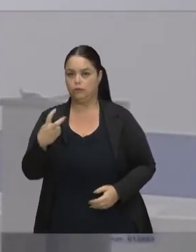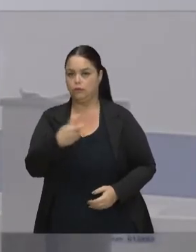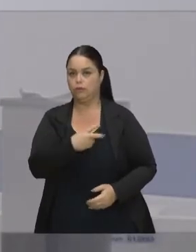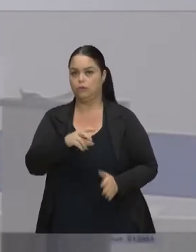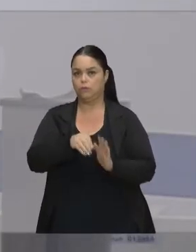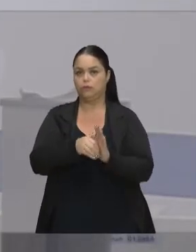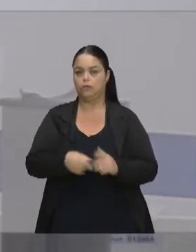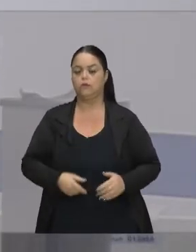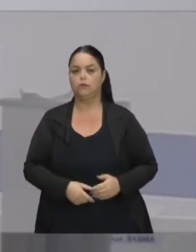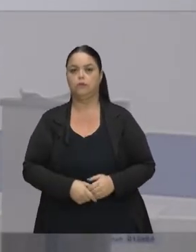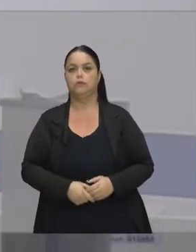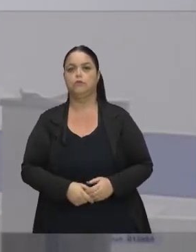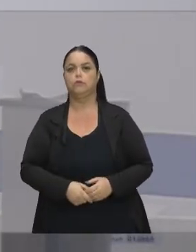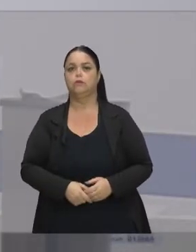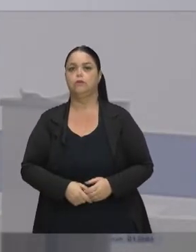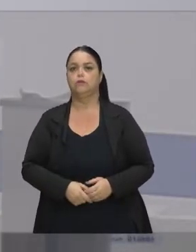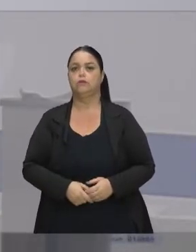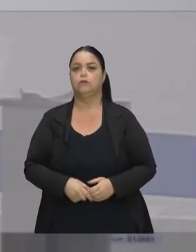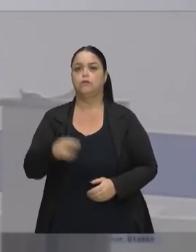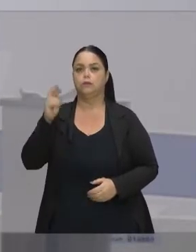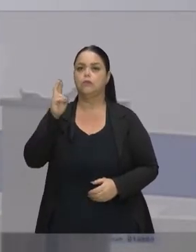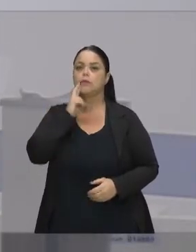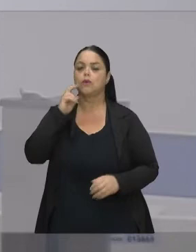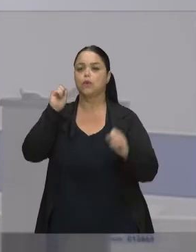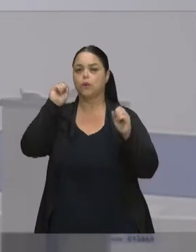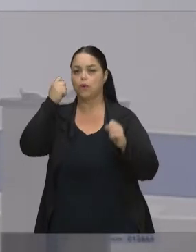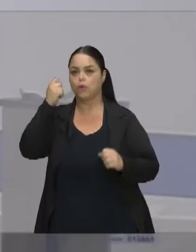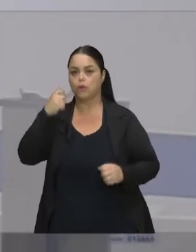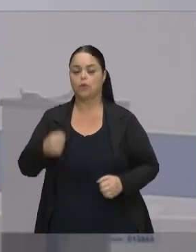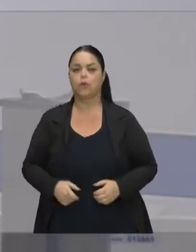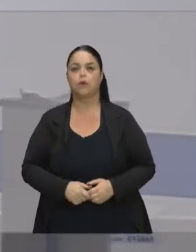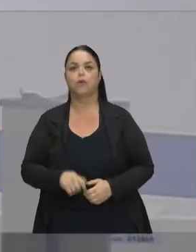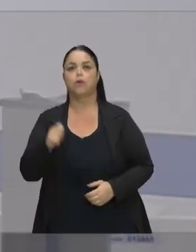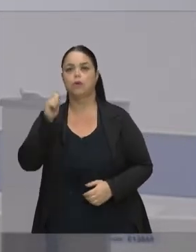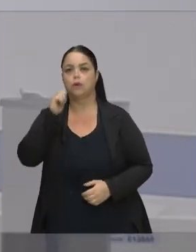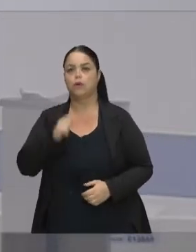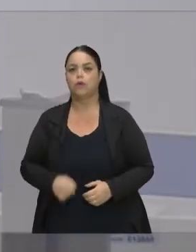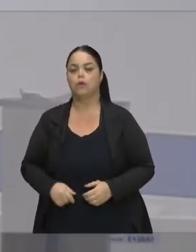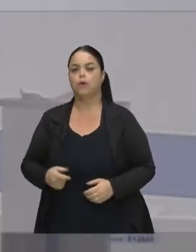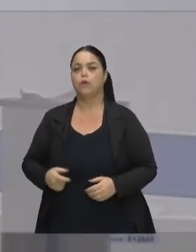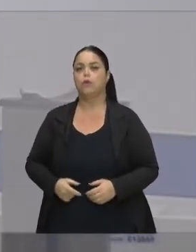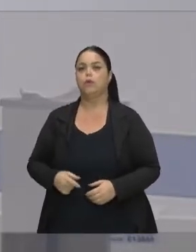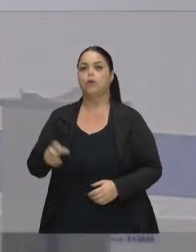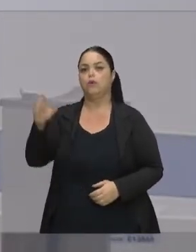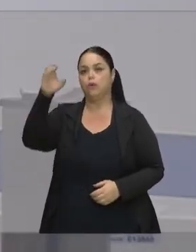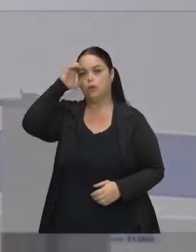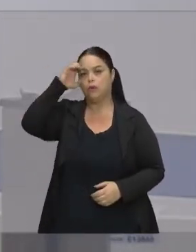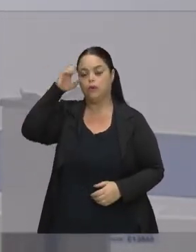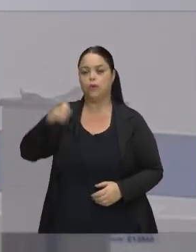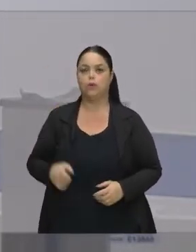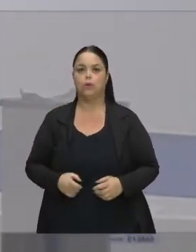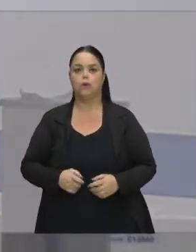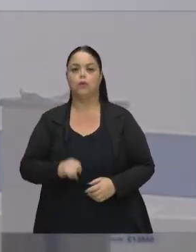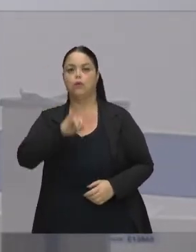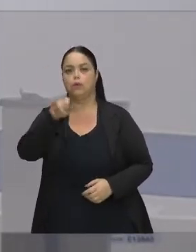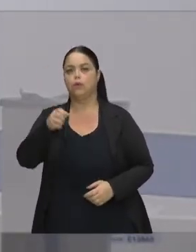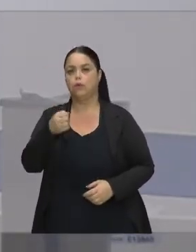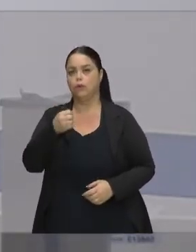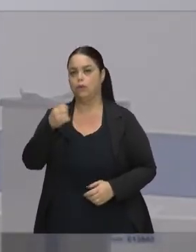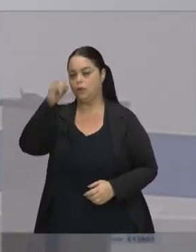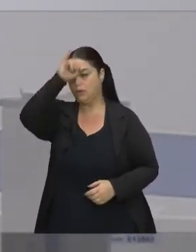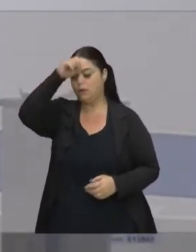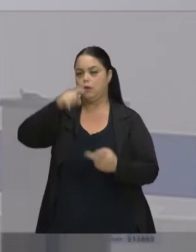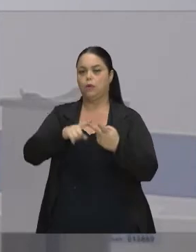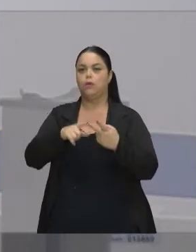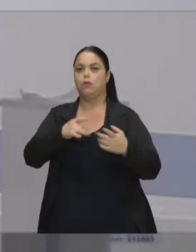5/2021, autoria vereador Robertinho da Padaria, junto com coautores, vereador Dr. Elton, José Cláudio, Dulce Rita,